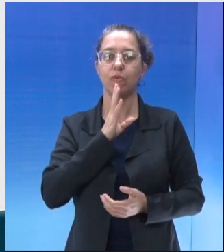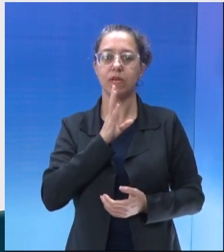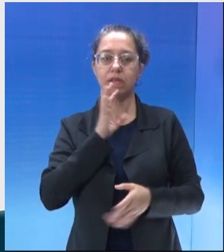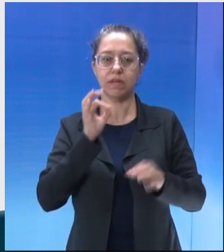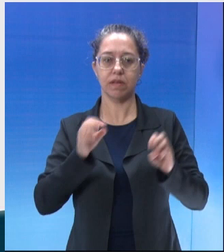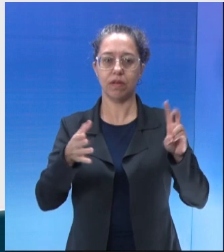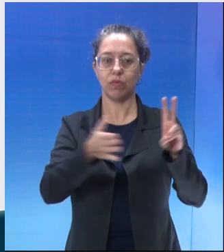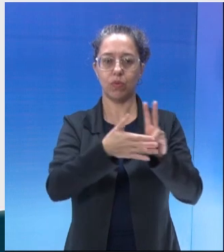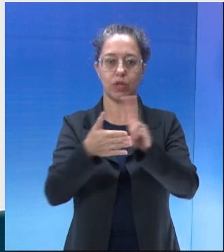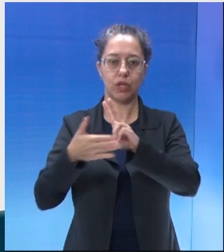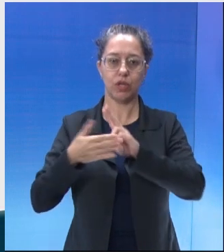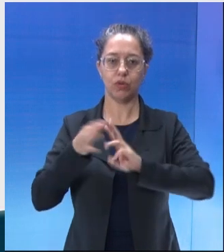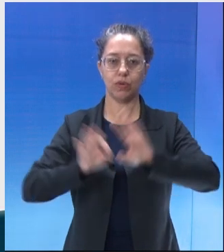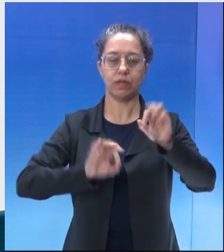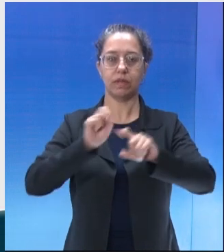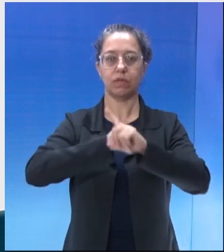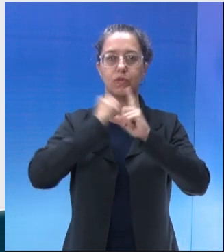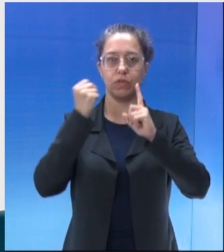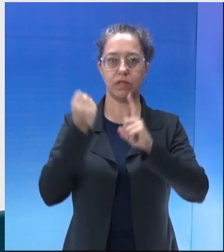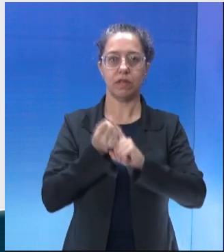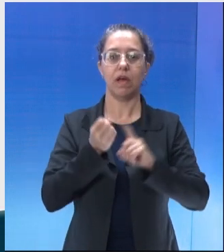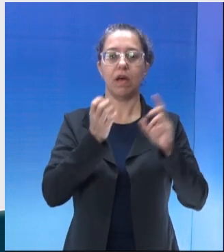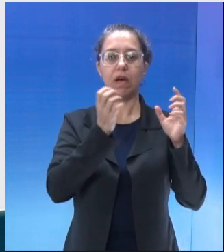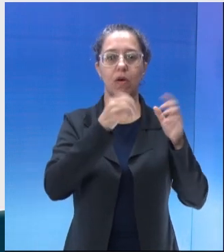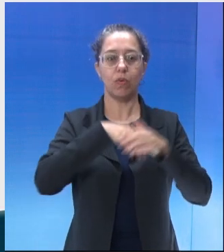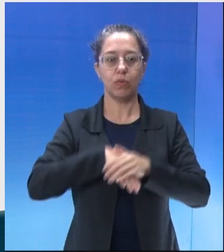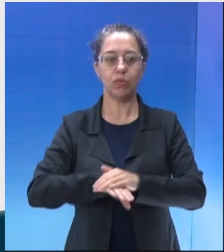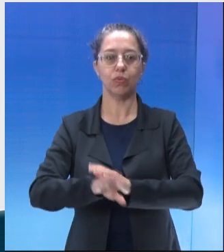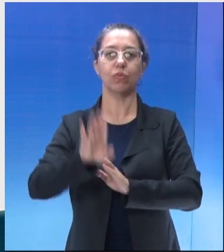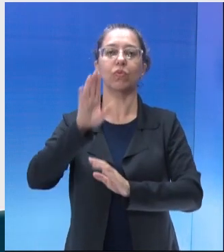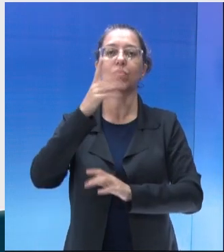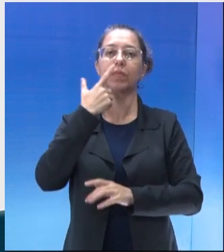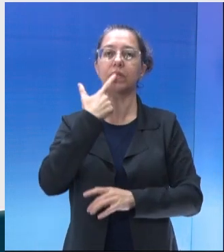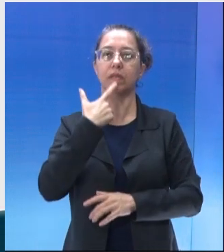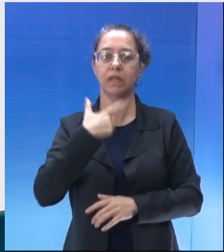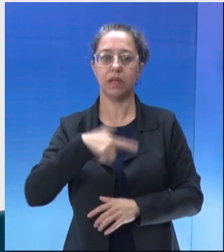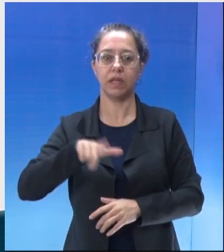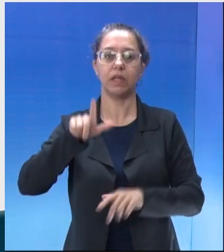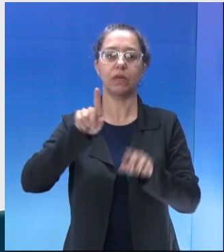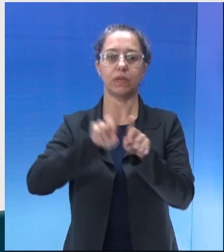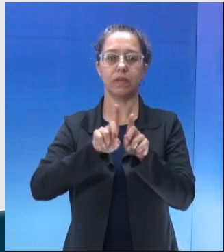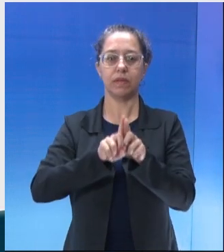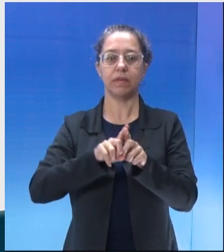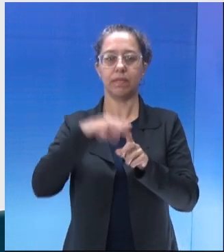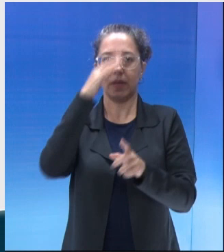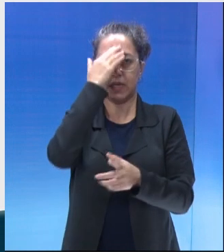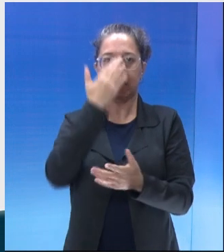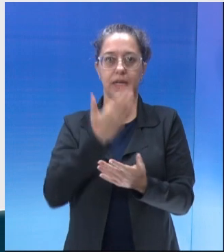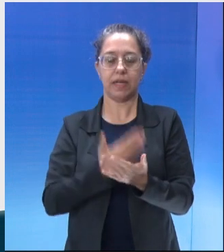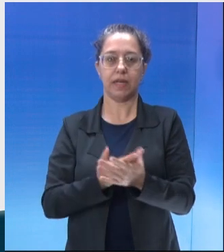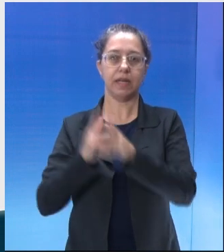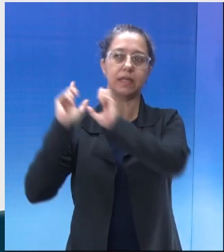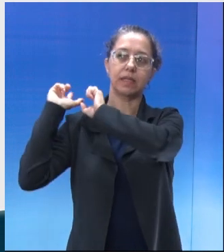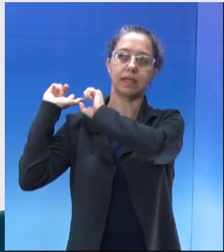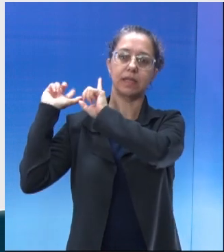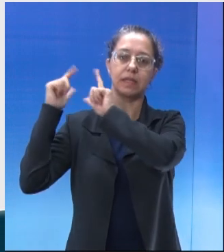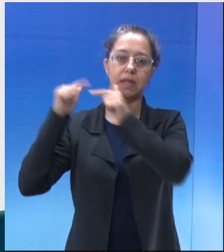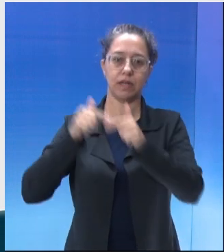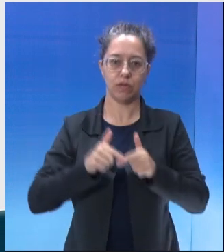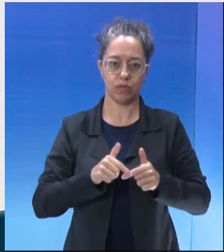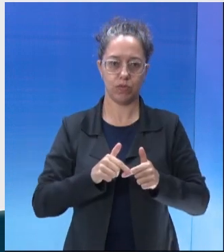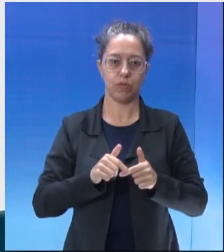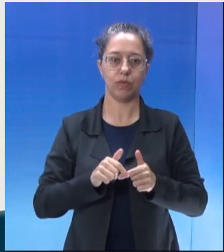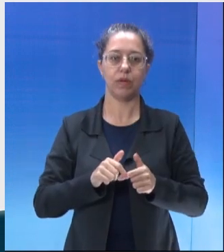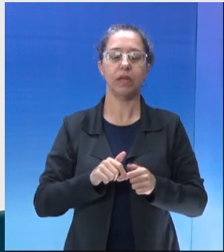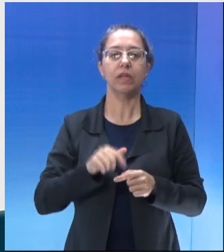sua organização social, costumes, línguas, crenças e tradições, e os direitos originários sobre